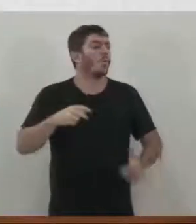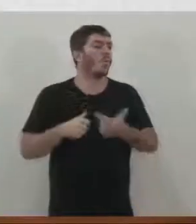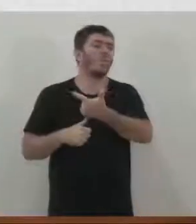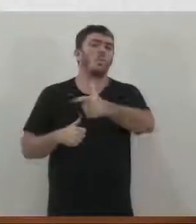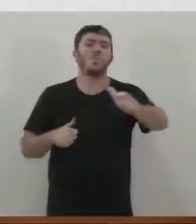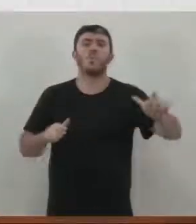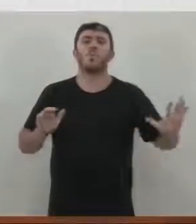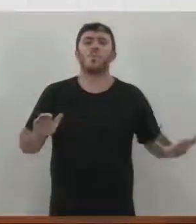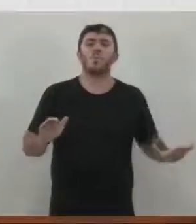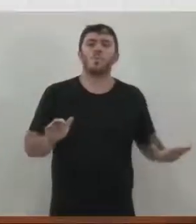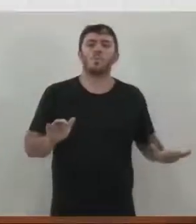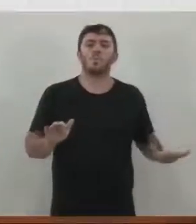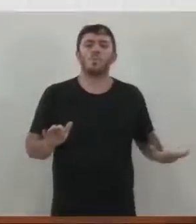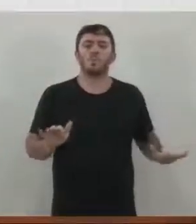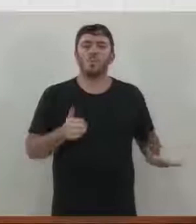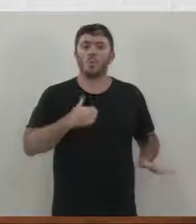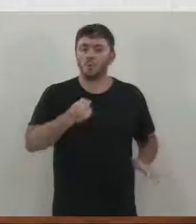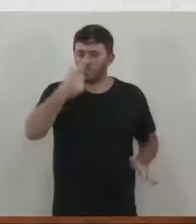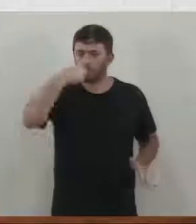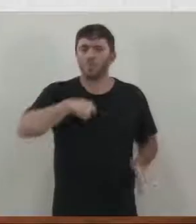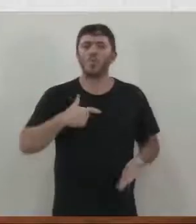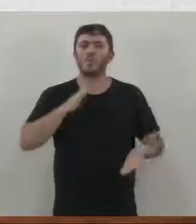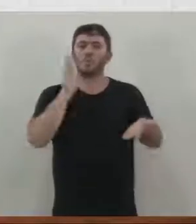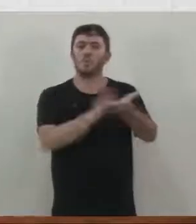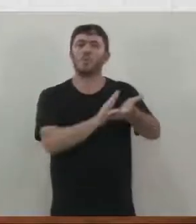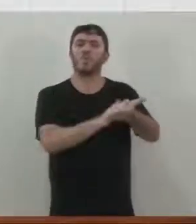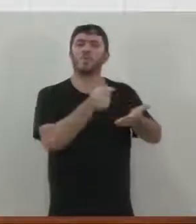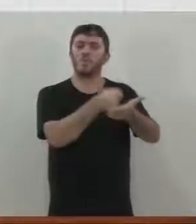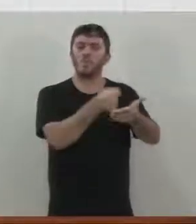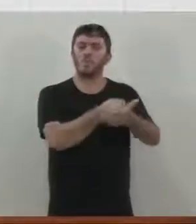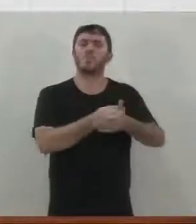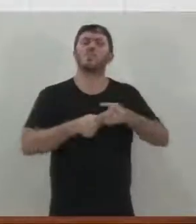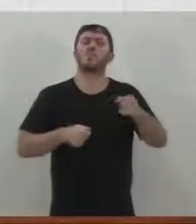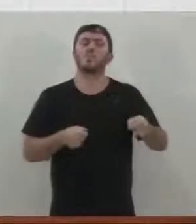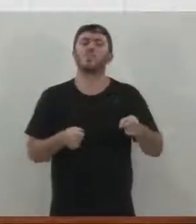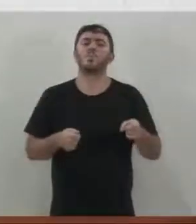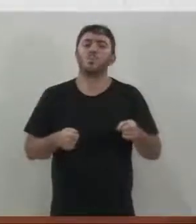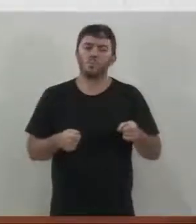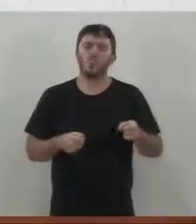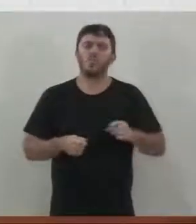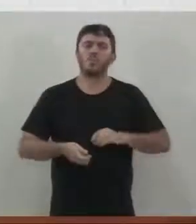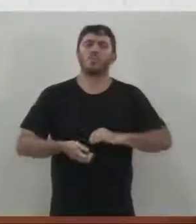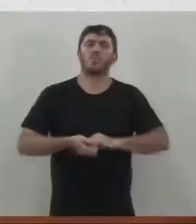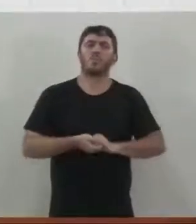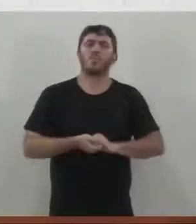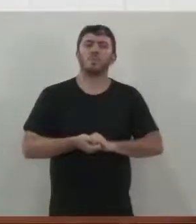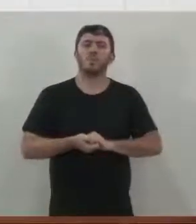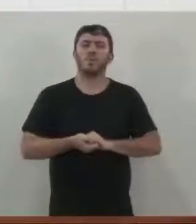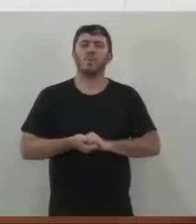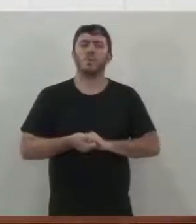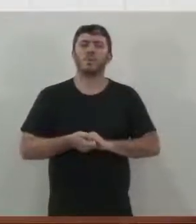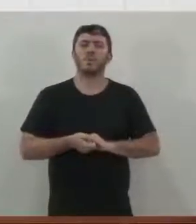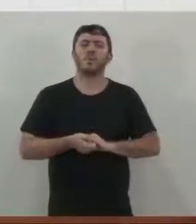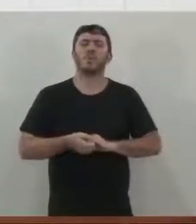seja, como cidadão, vou estar cobrando a partir de janeiro que a prefeitura coloque em prática esse projeto. Porque